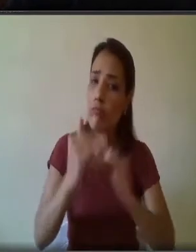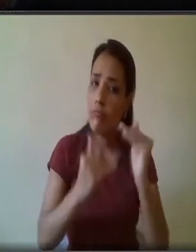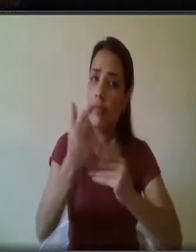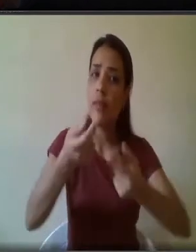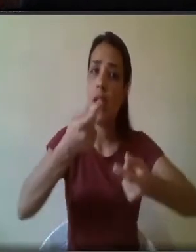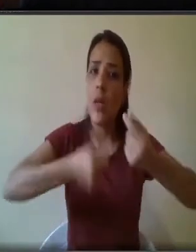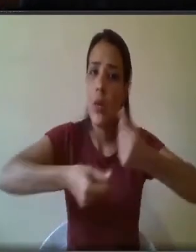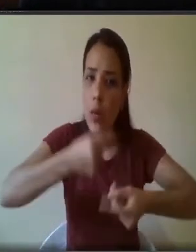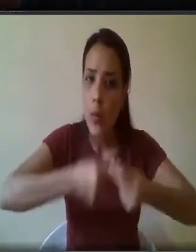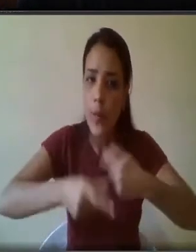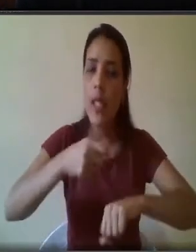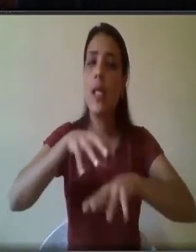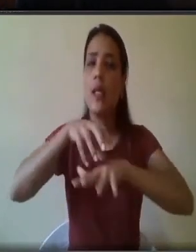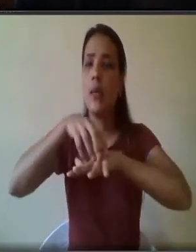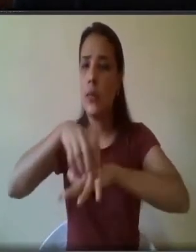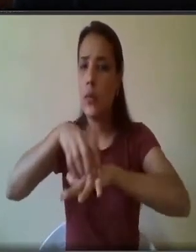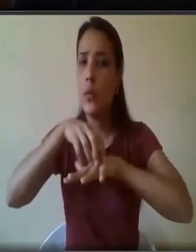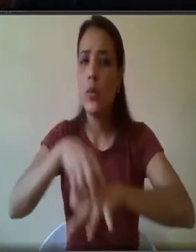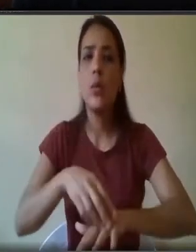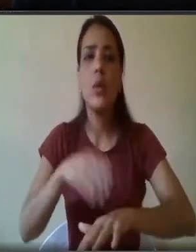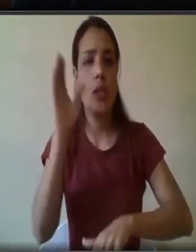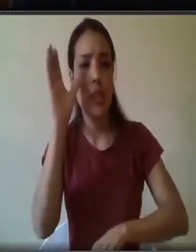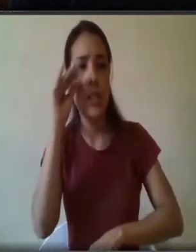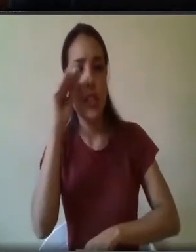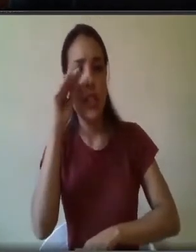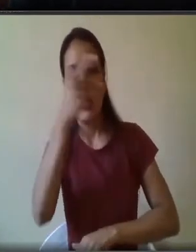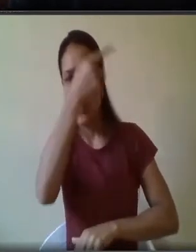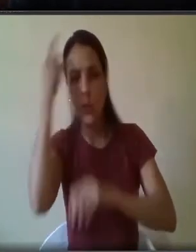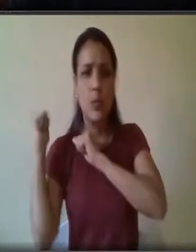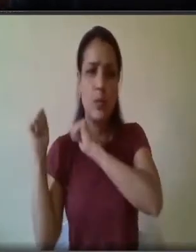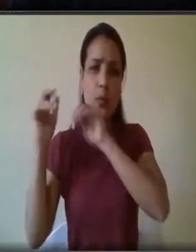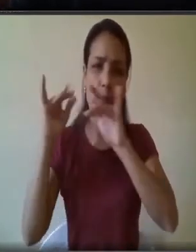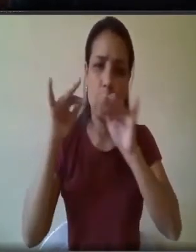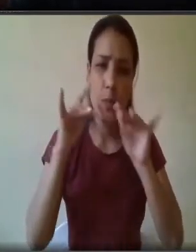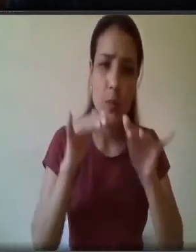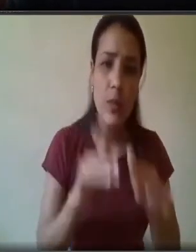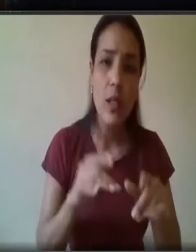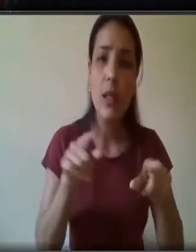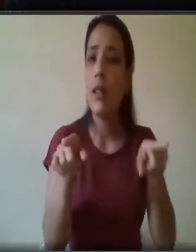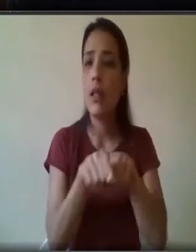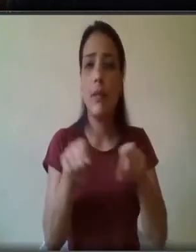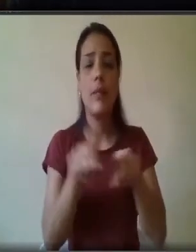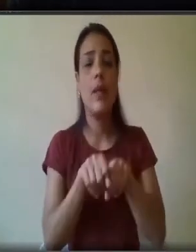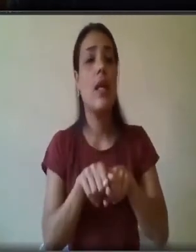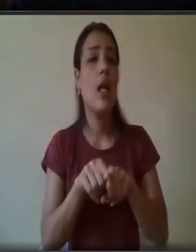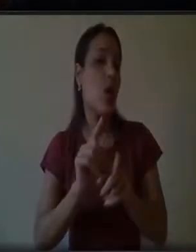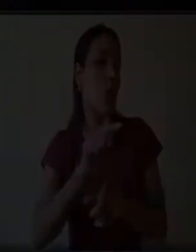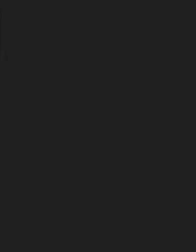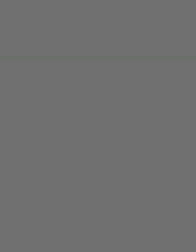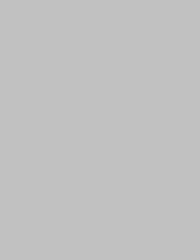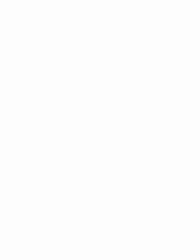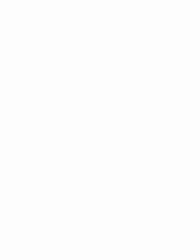atração turística e outros setores da economia.